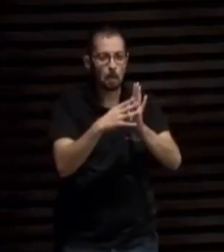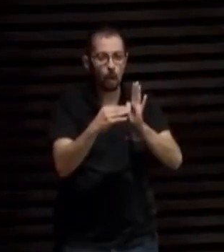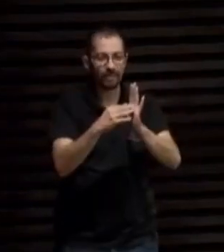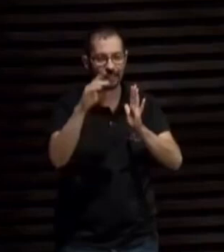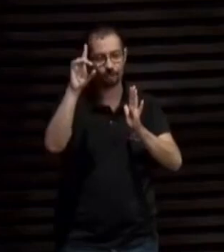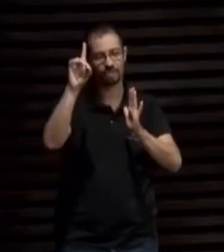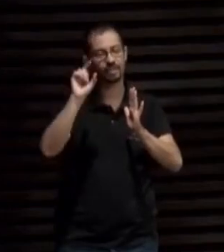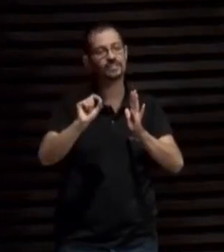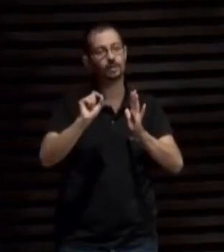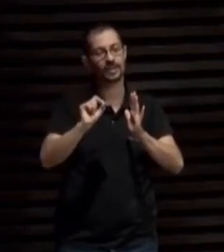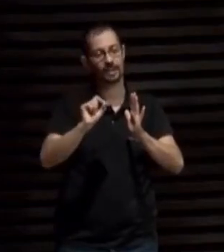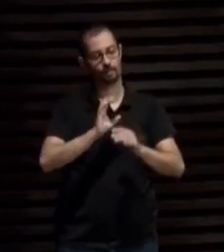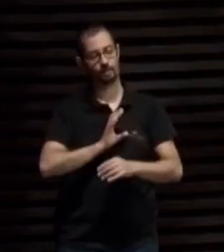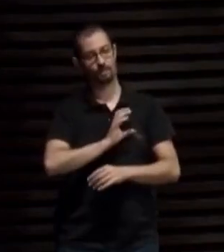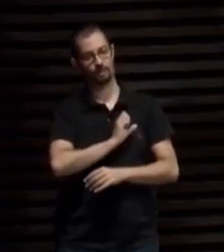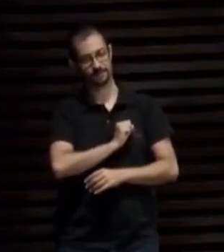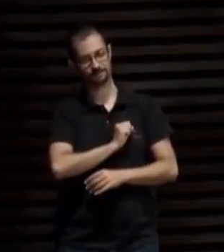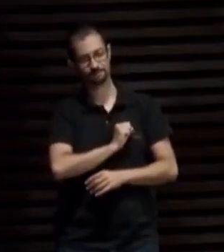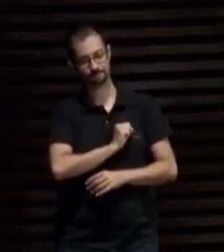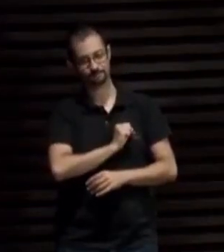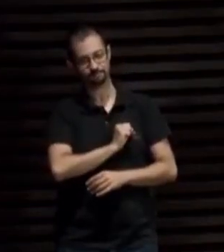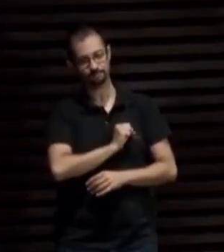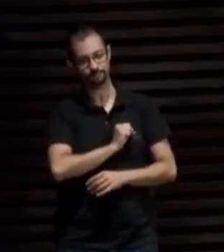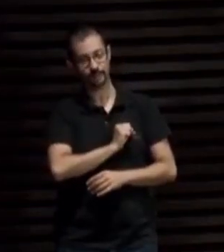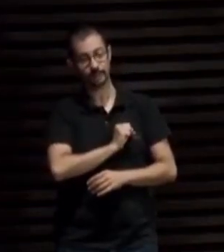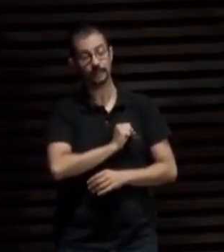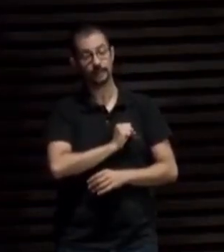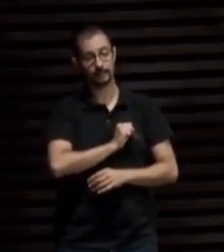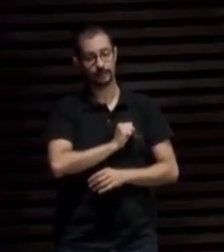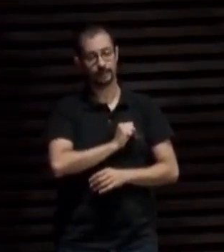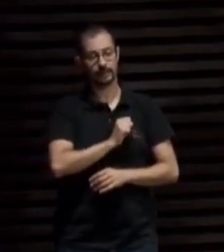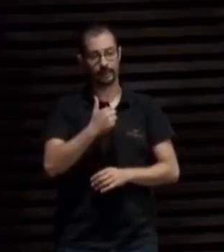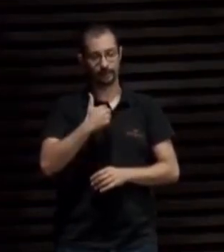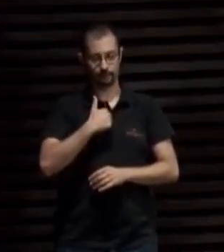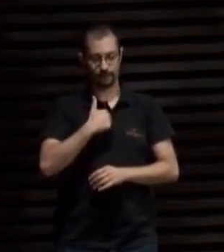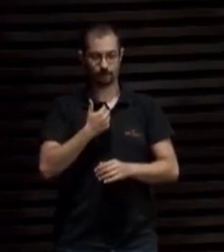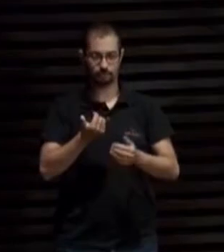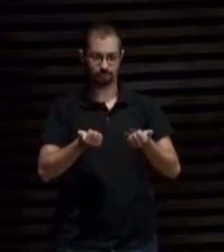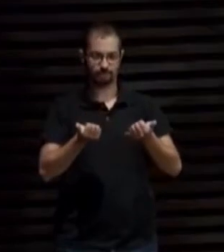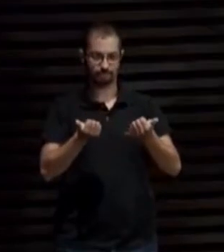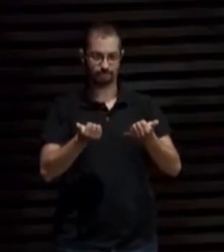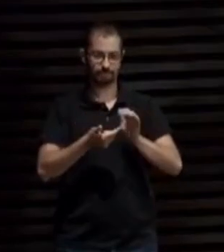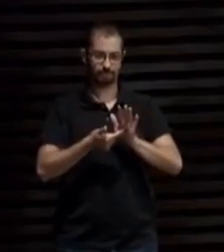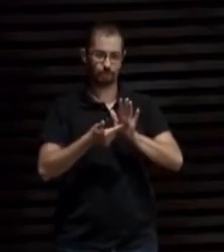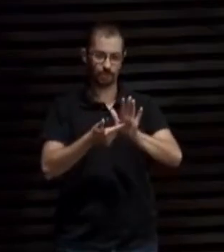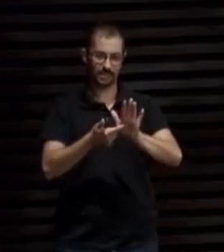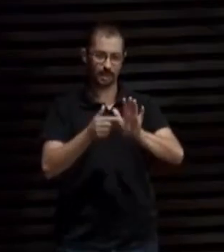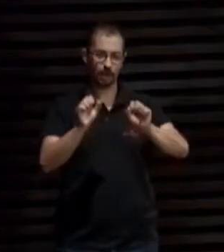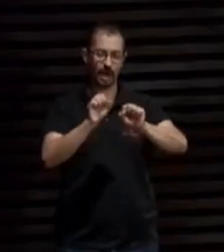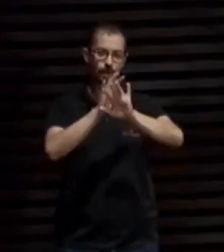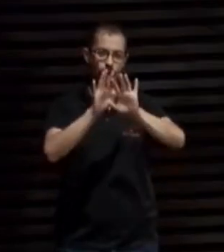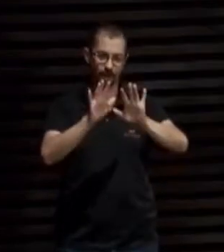Vamos lá, para cá um pouquinho. Eu lhes tenho transmitido a glória que me tens dado, para que sejam um,